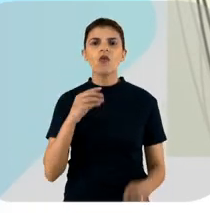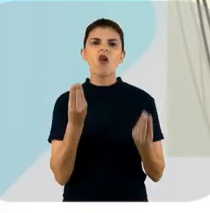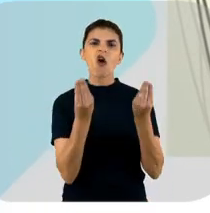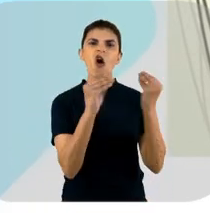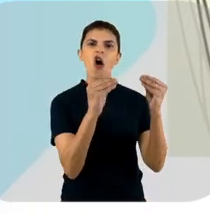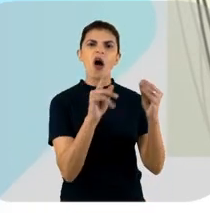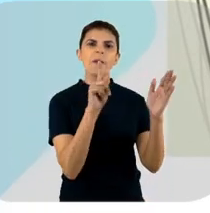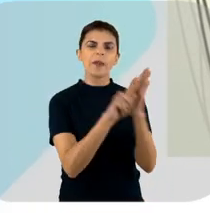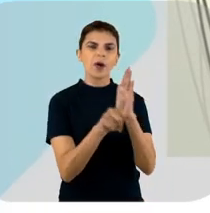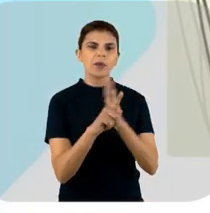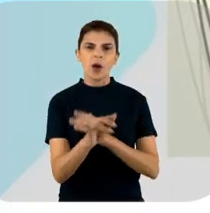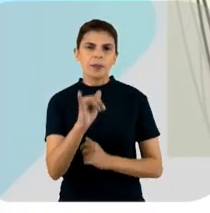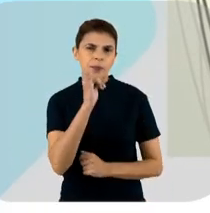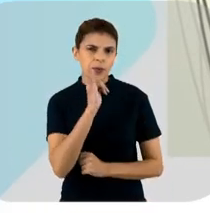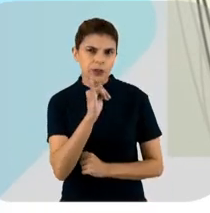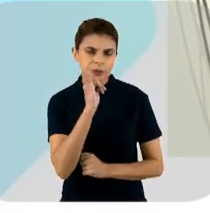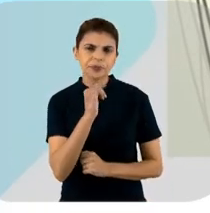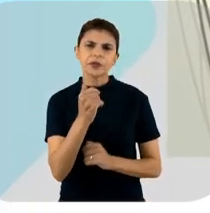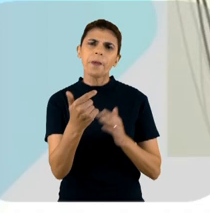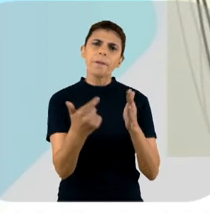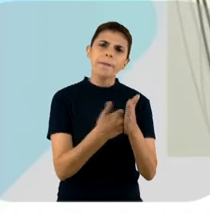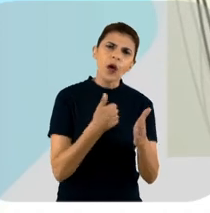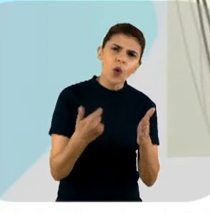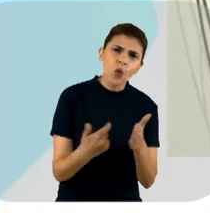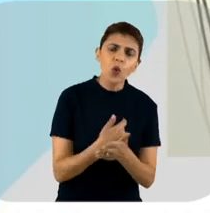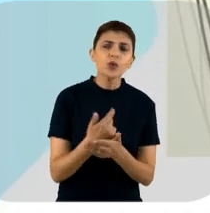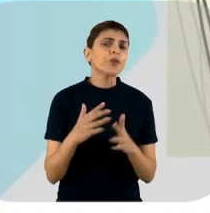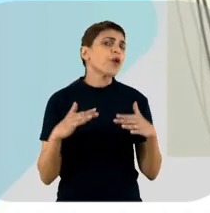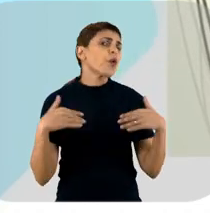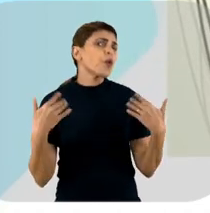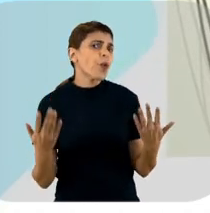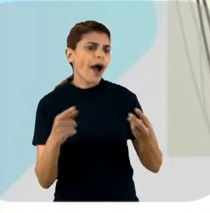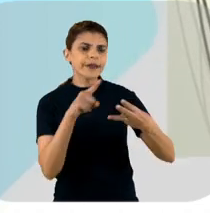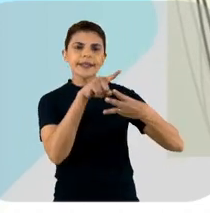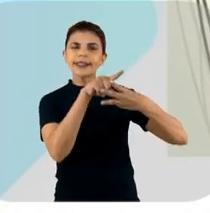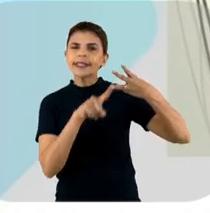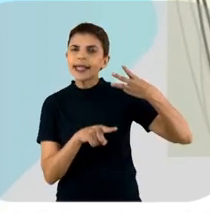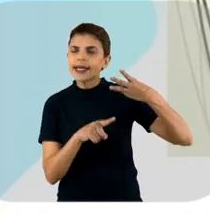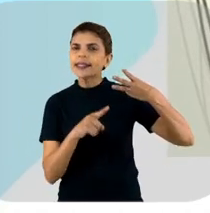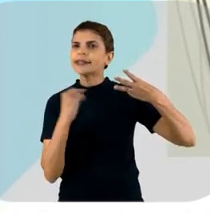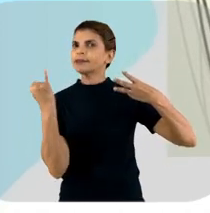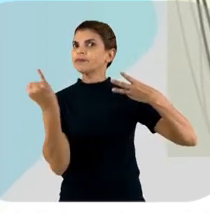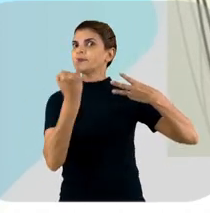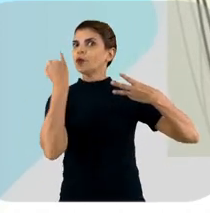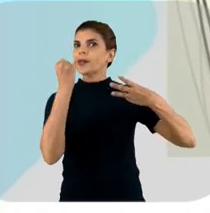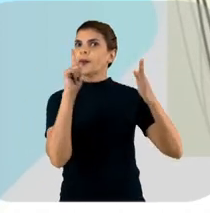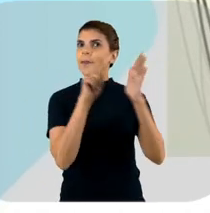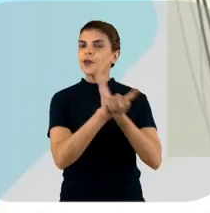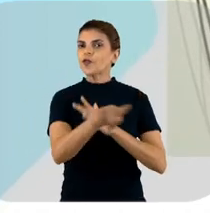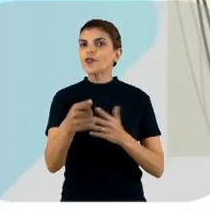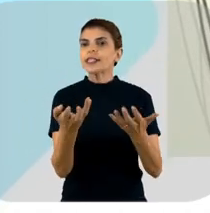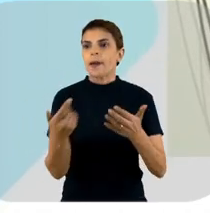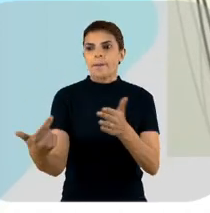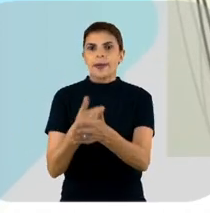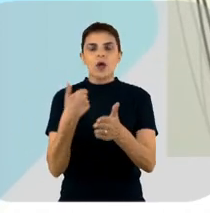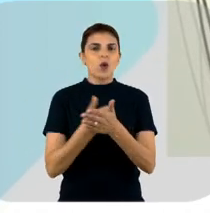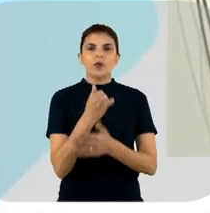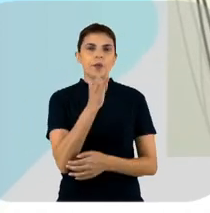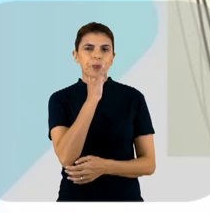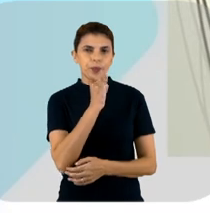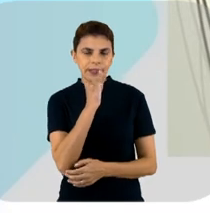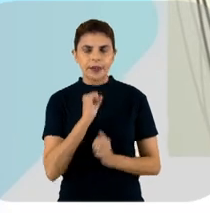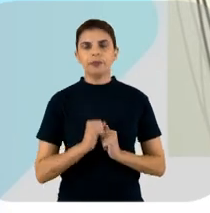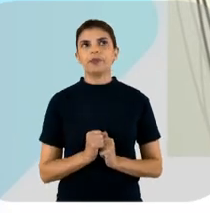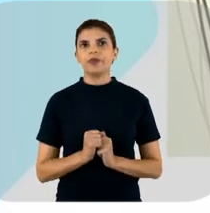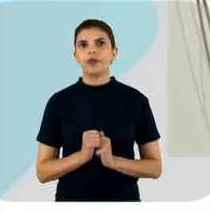algumas questões aí para vocês. Por Para exemplo, eu quem quiser. pergunto, quais são as três questões mais relevantes que vocês querem me perguntar.